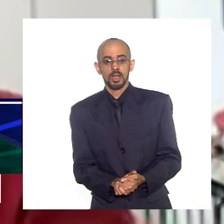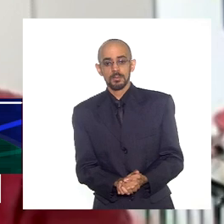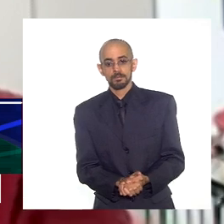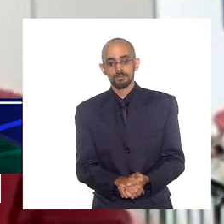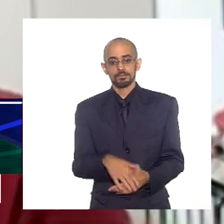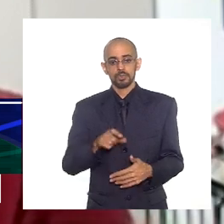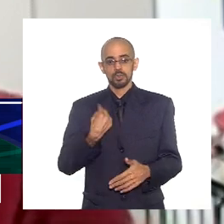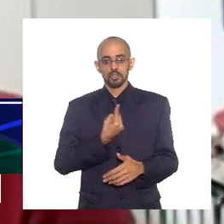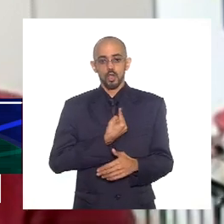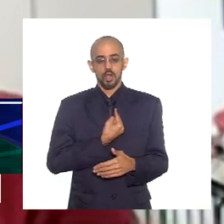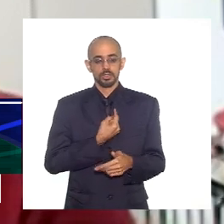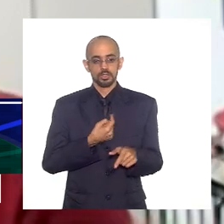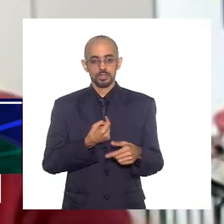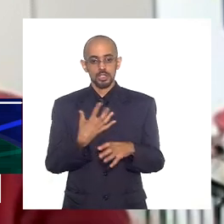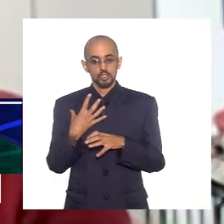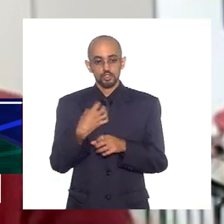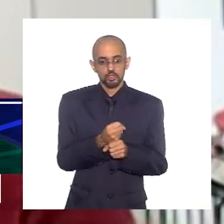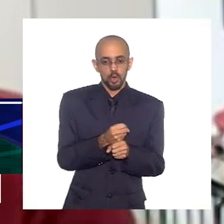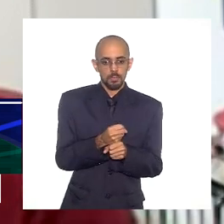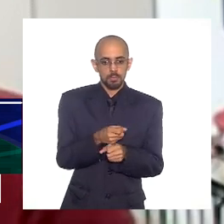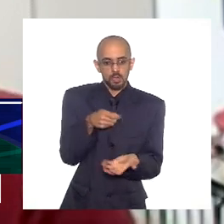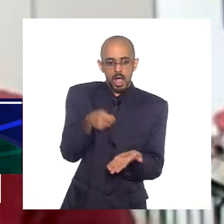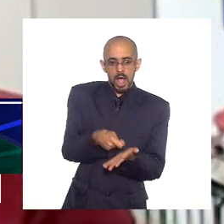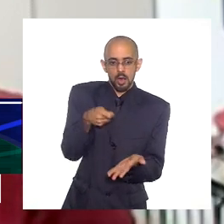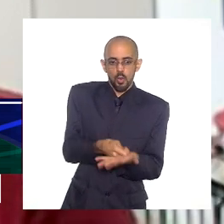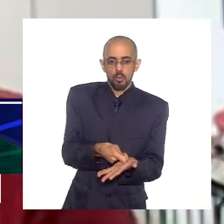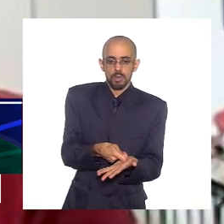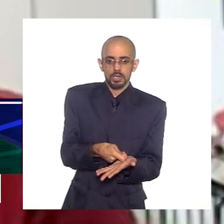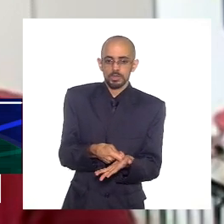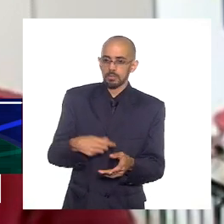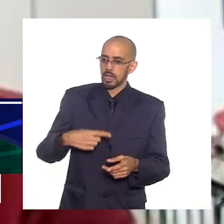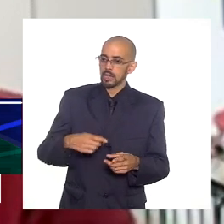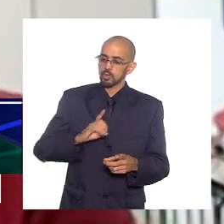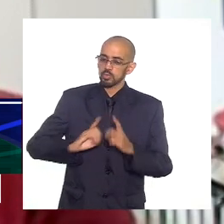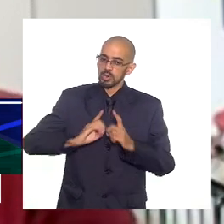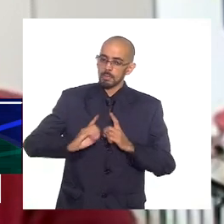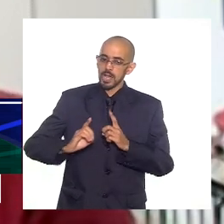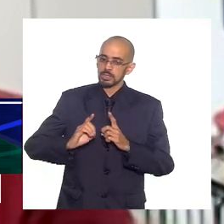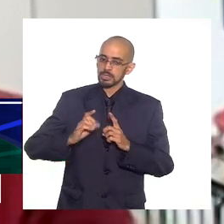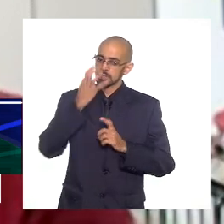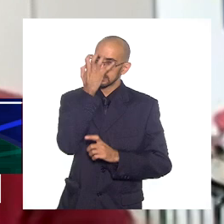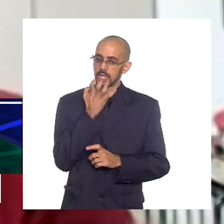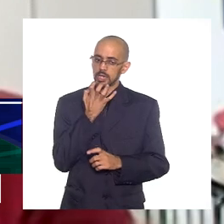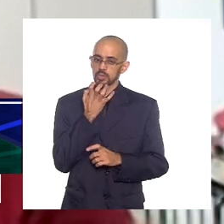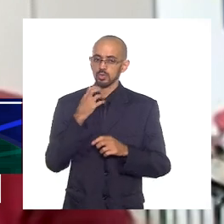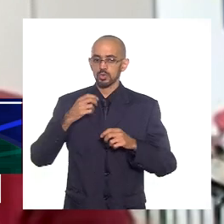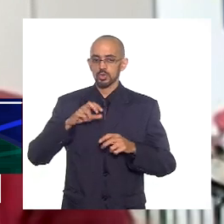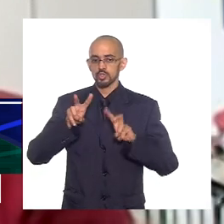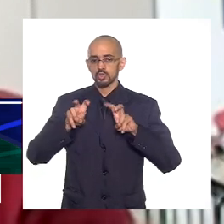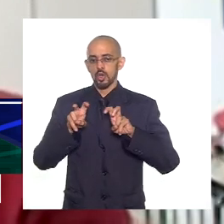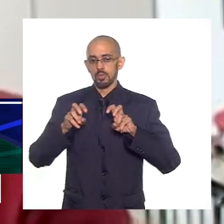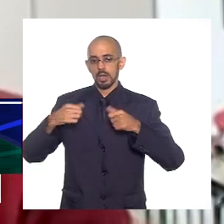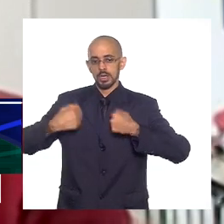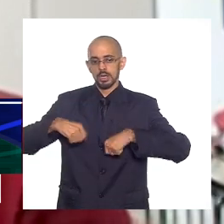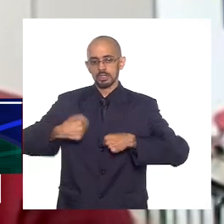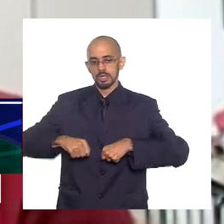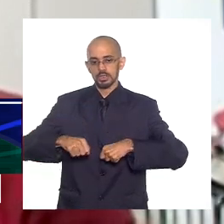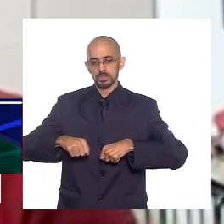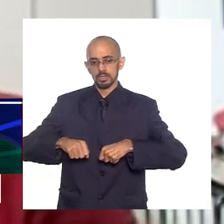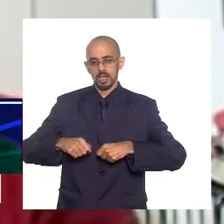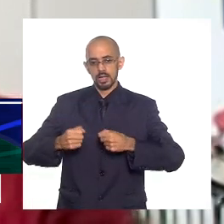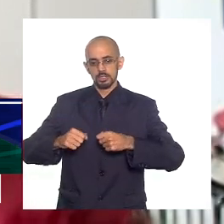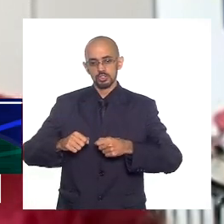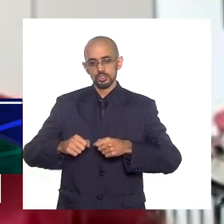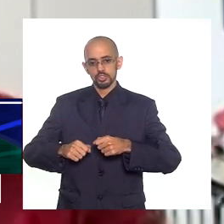à cobrança para que a gente tenha um debate sério, né, no Estado do Rio de Janeiro sobre a necessidade de se recompor perda dos